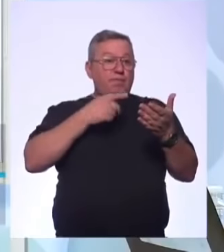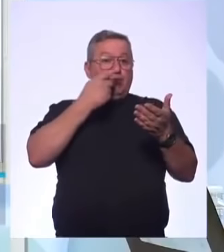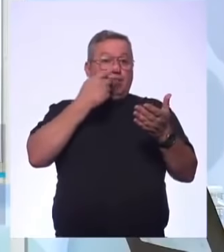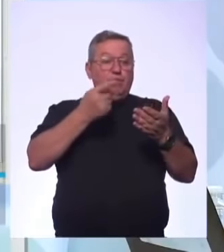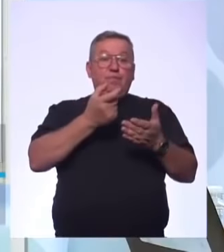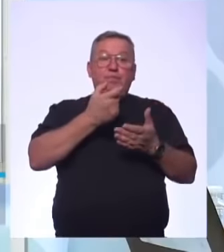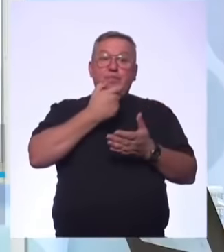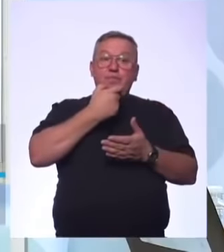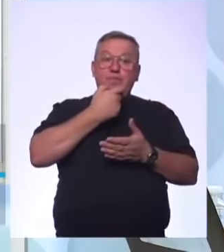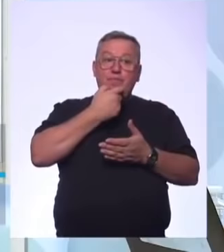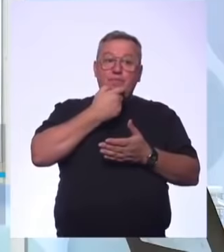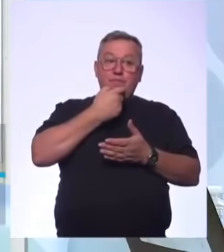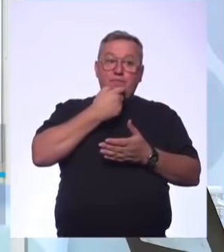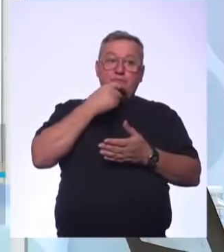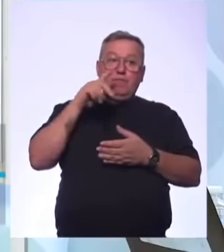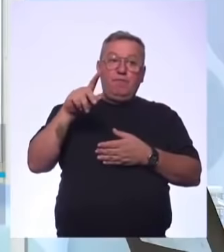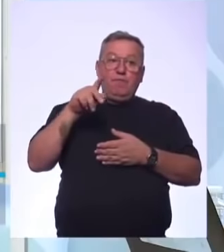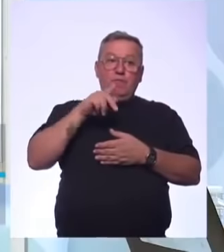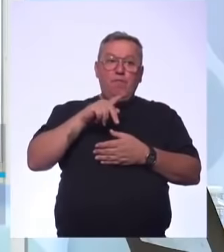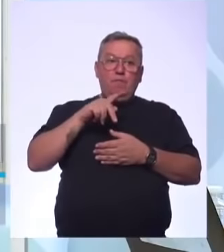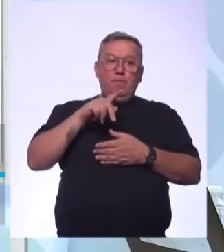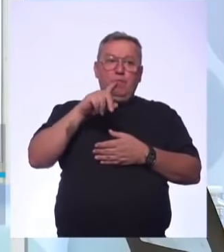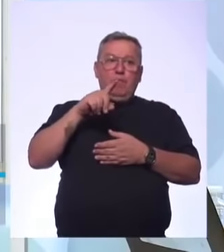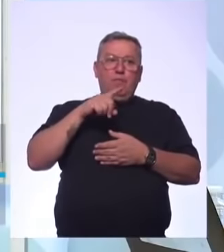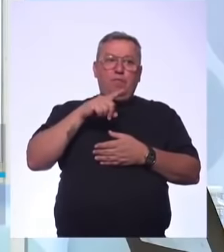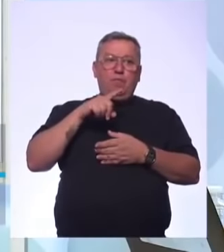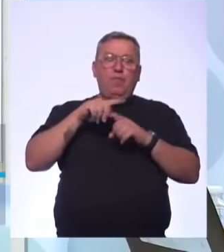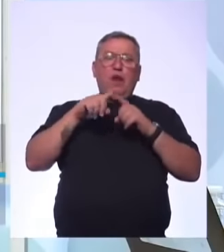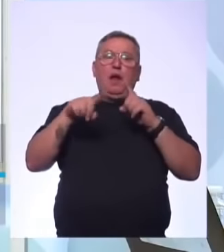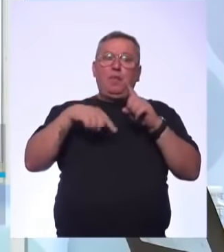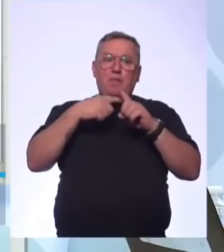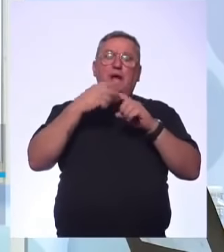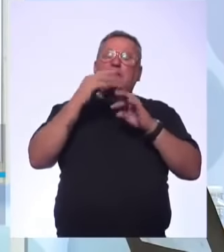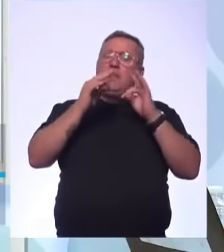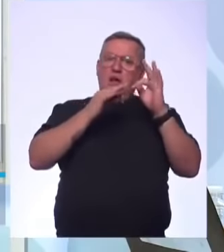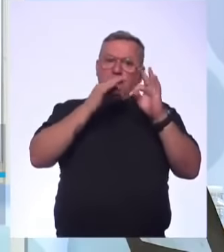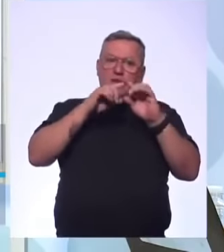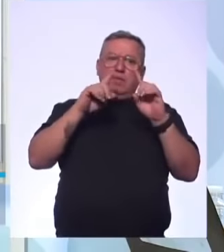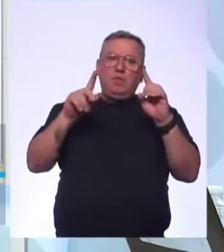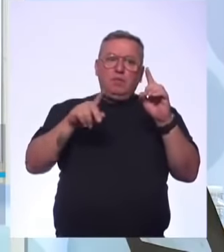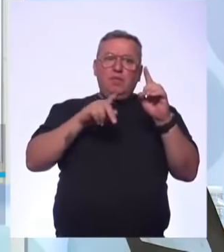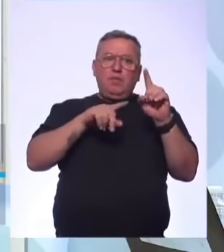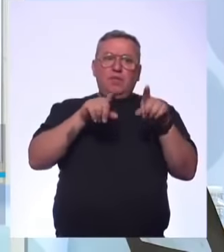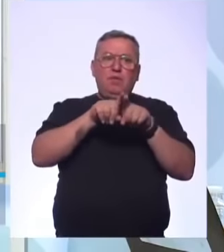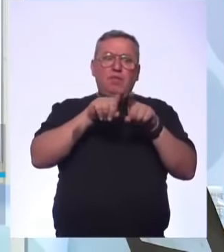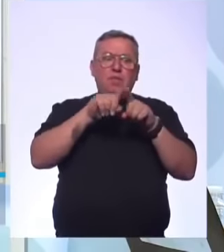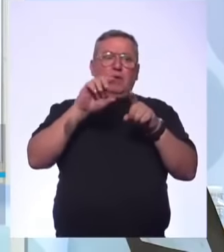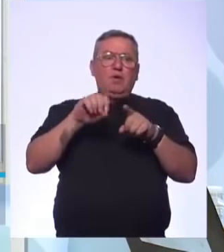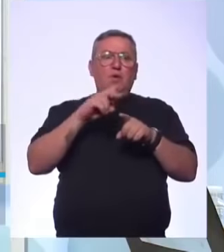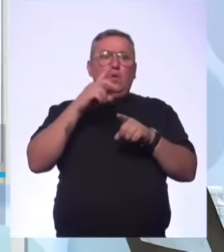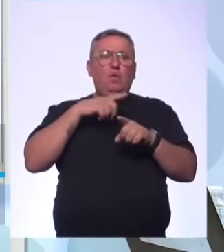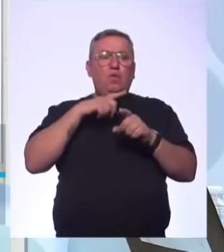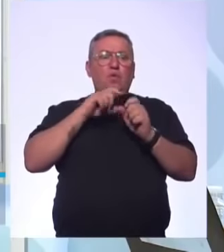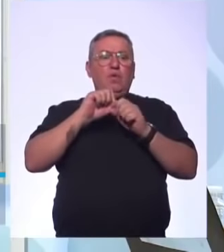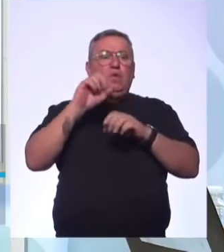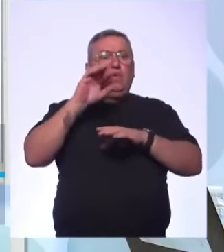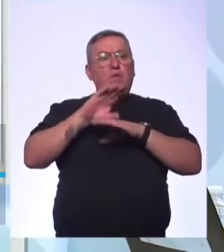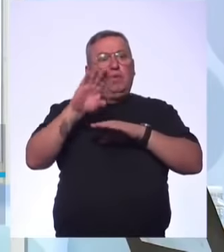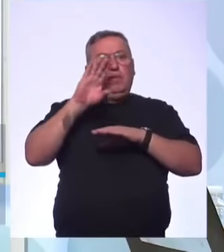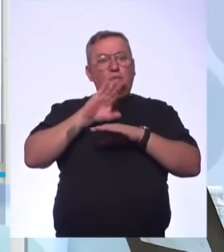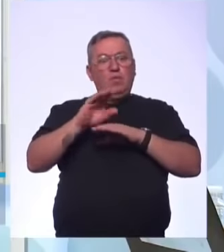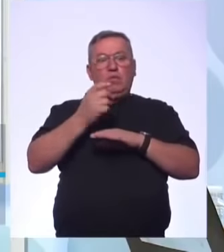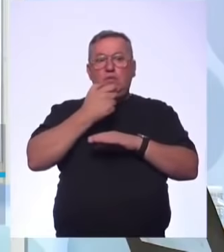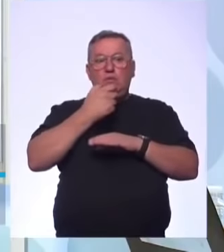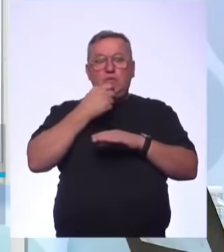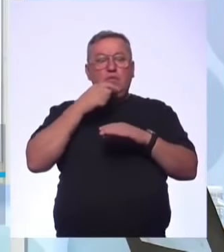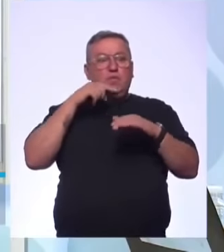em inglês e o seu professor, isso aqui, gente, é uma linguagem mais técnica, é mais para o professor. Ou então, quando você estiver fazendo um curso de inglês e você for